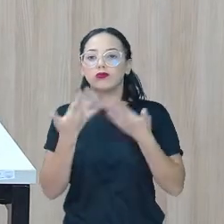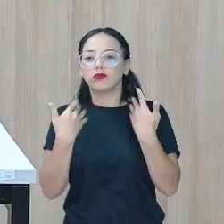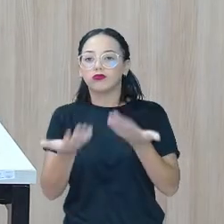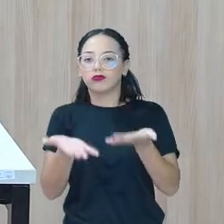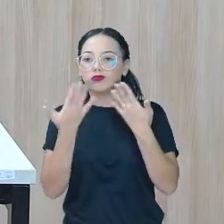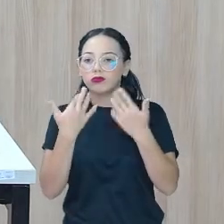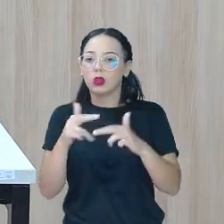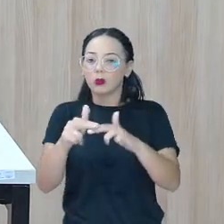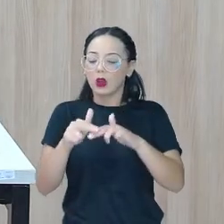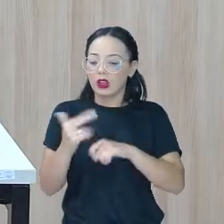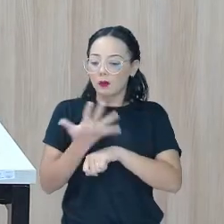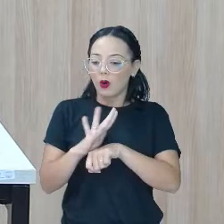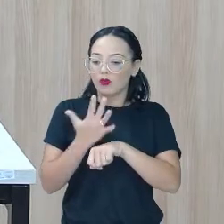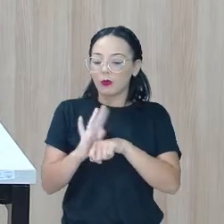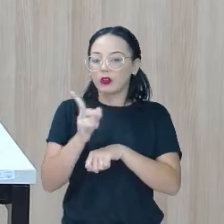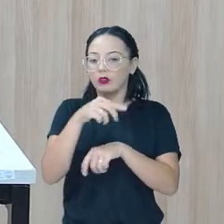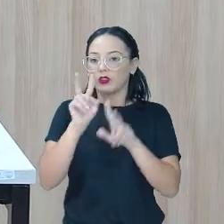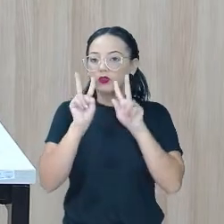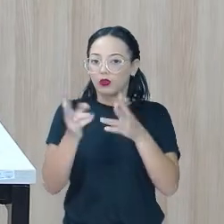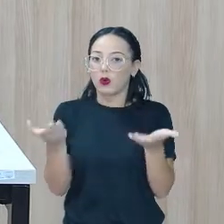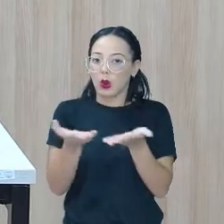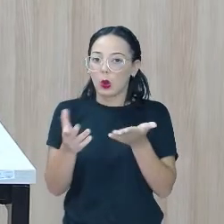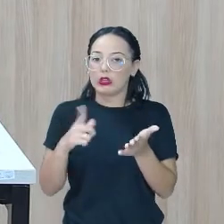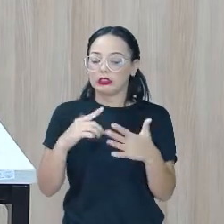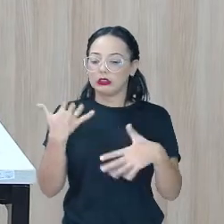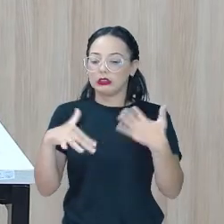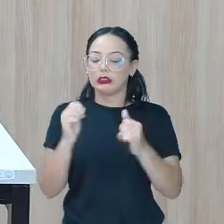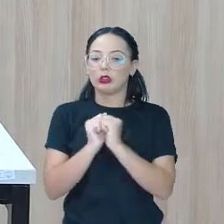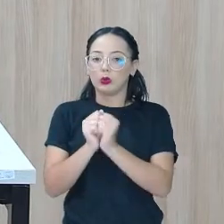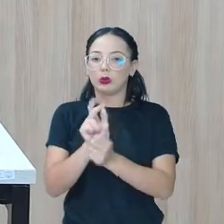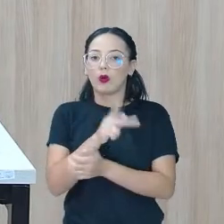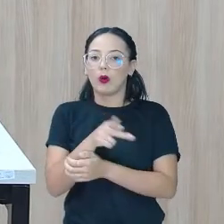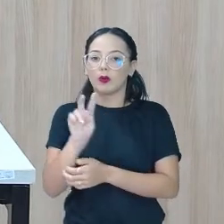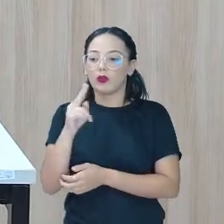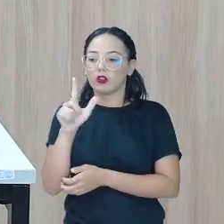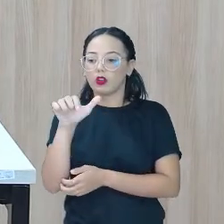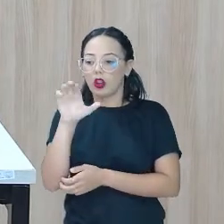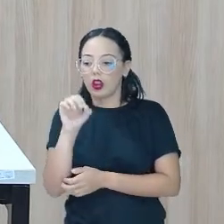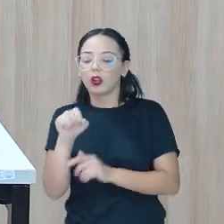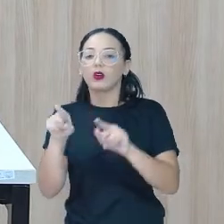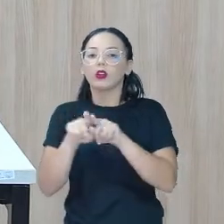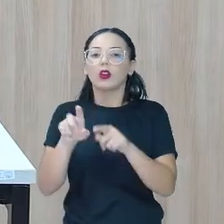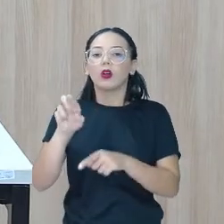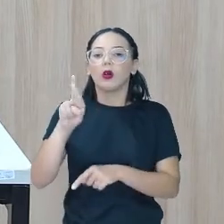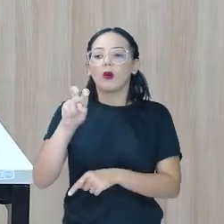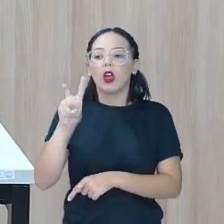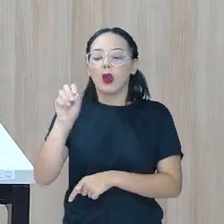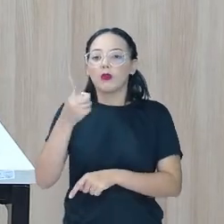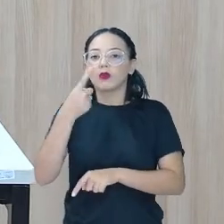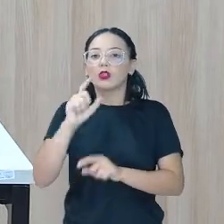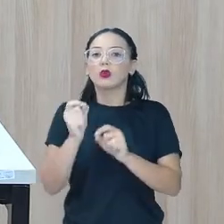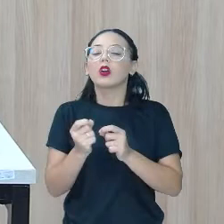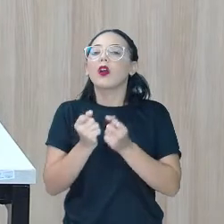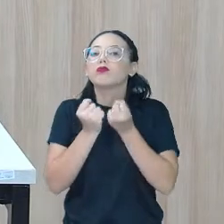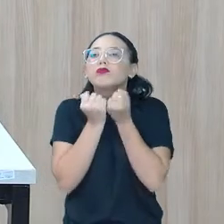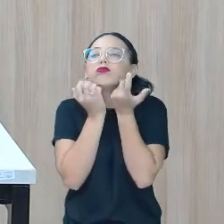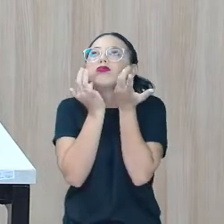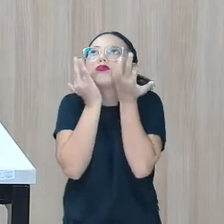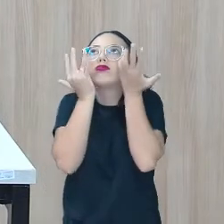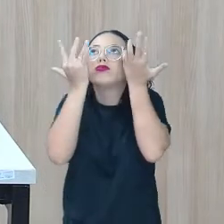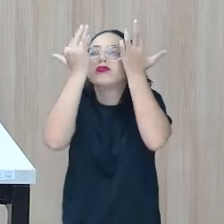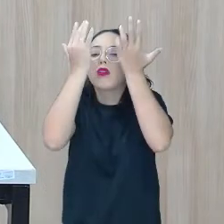depois de uma atividade física, como vocês viram agora, né, com o professor Helene Revoredo, fica até às vezes vermelho, com o rosto